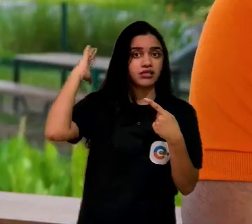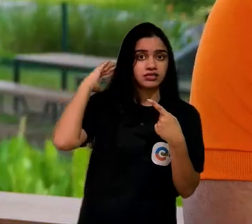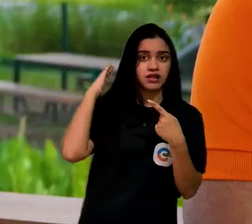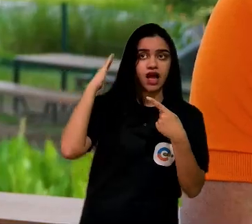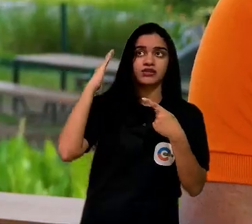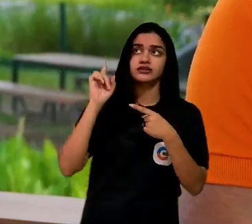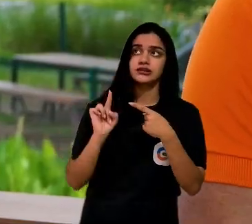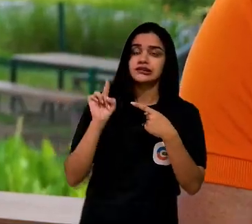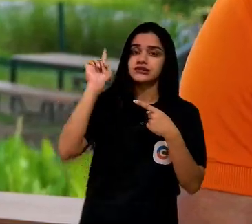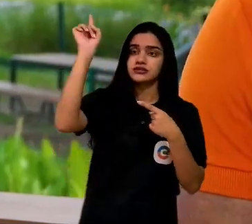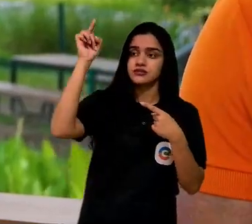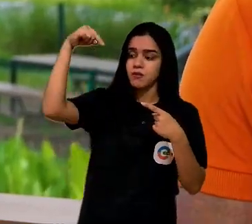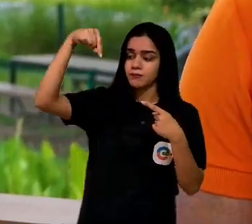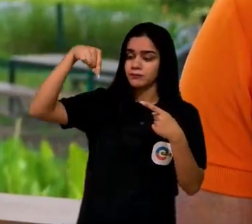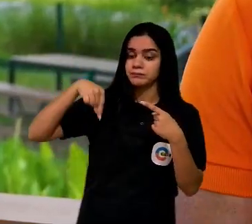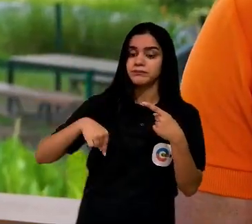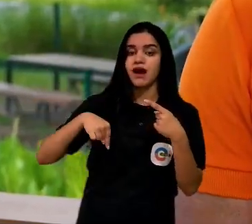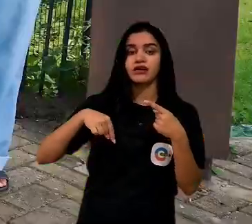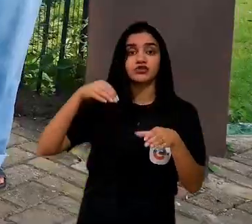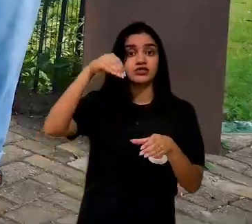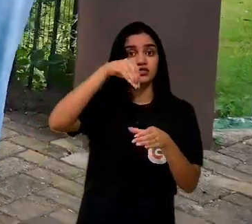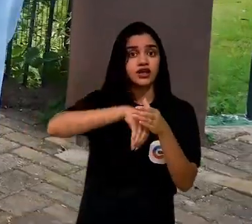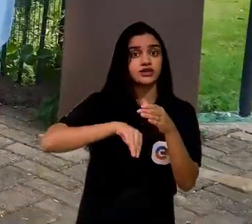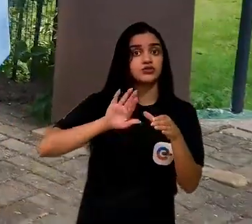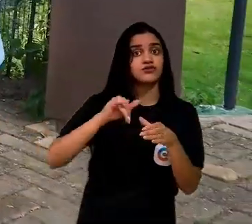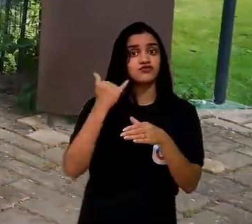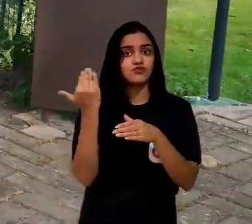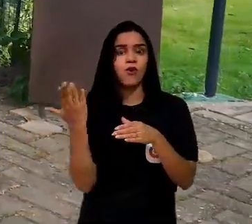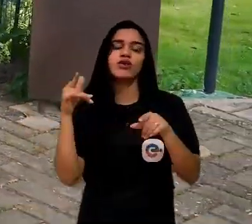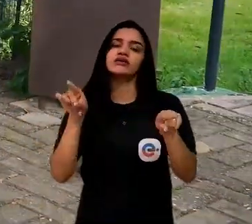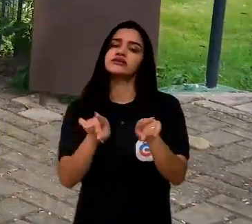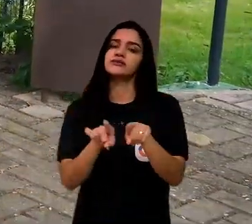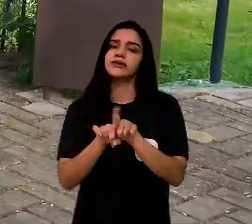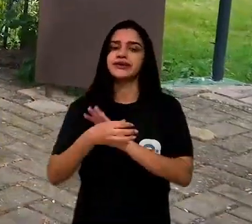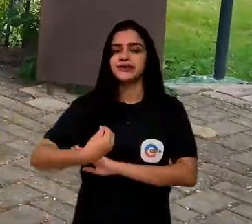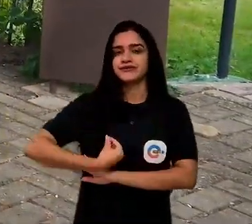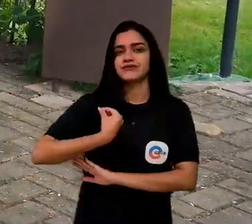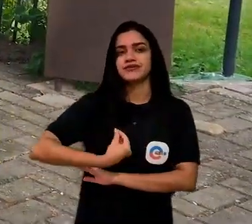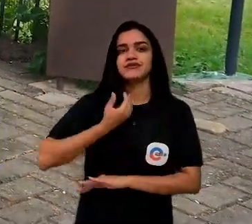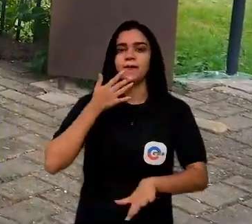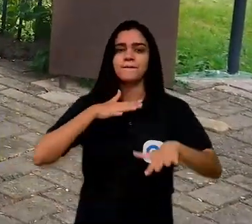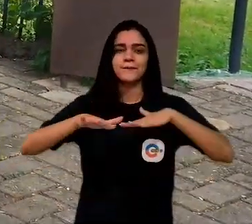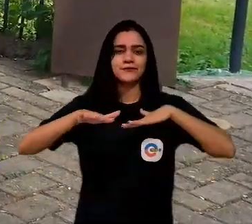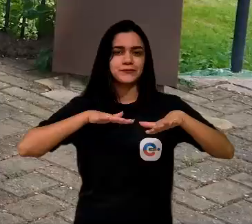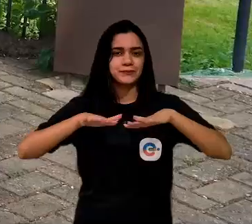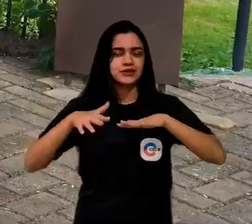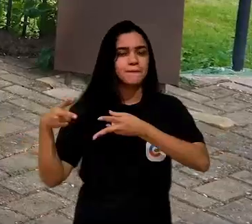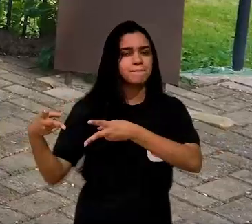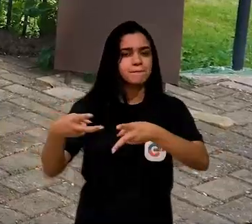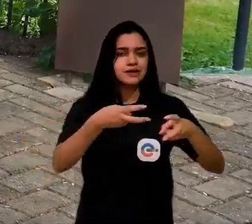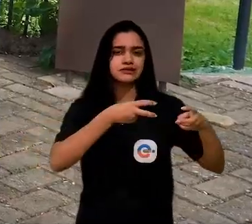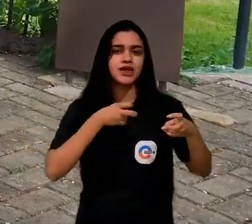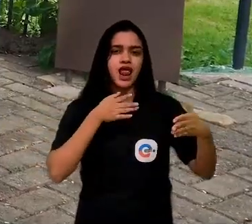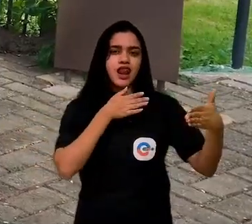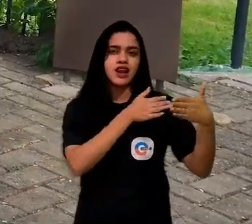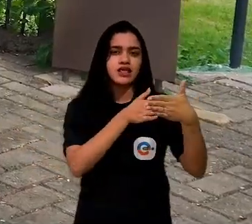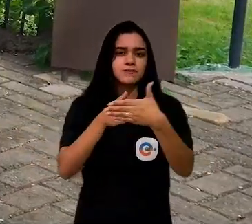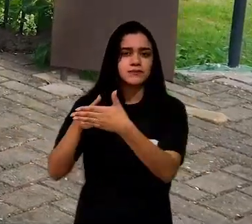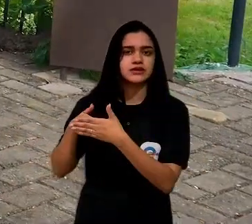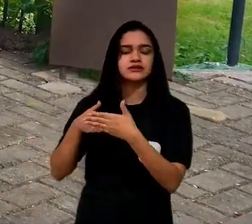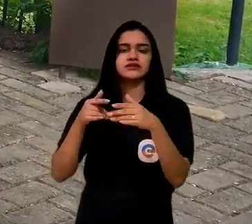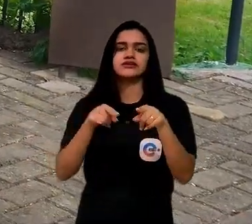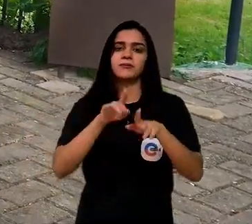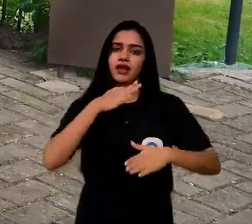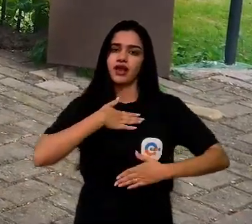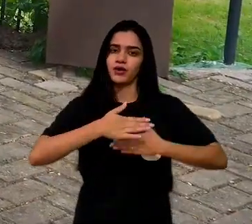cima, embaixo, dentro e fora. Também vivenciaram o movimento, percebendo os limites espaciais e